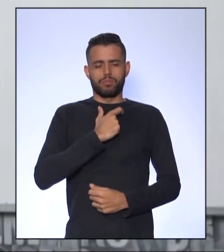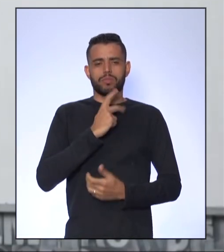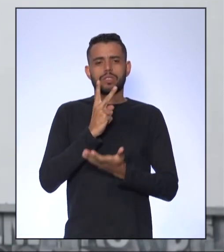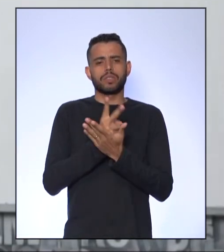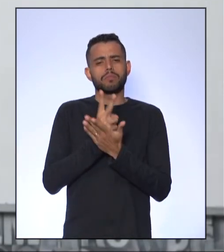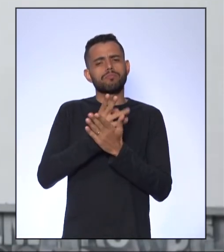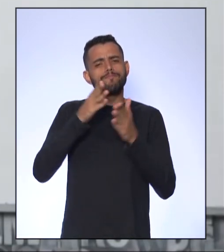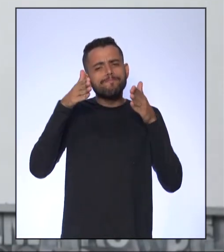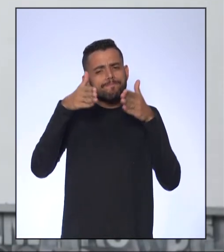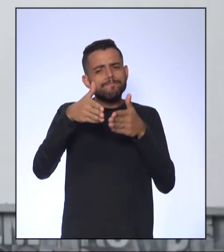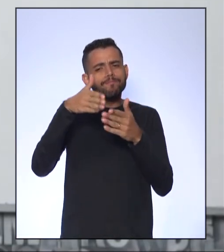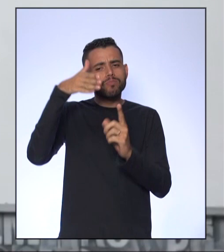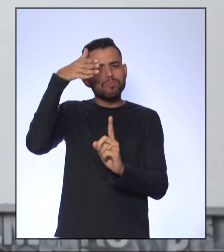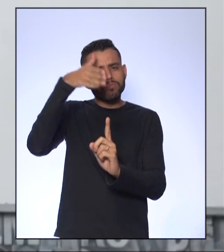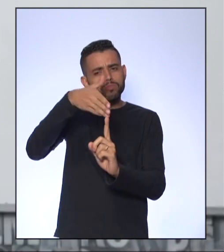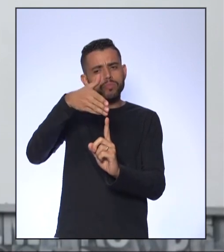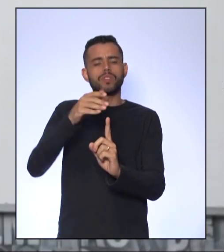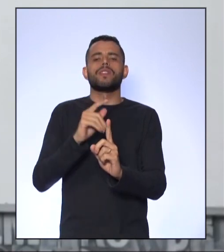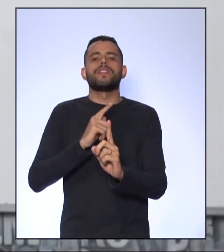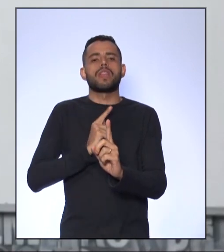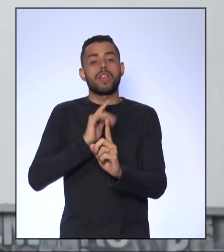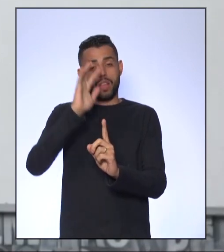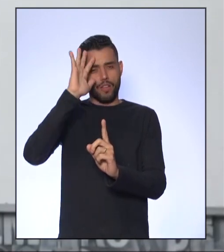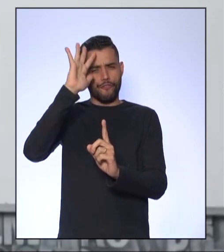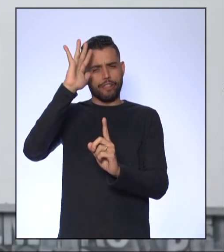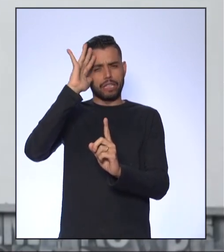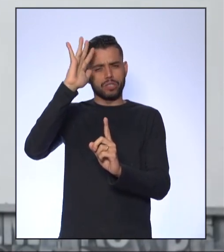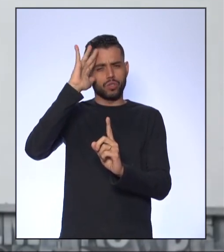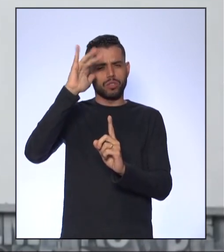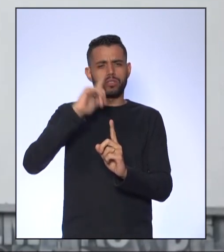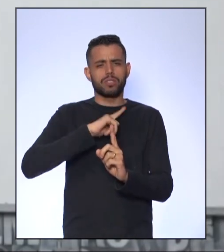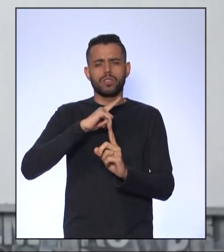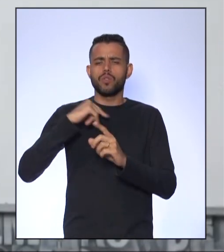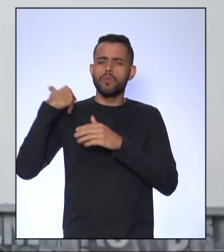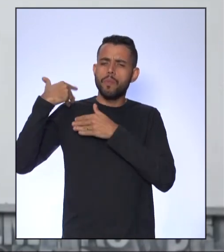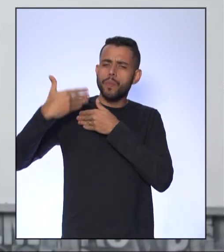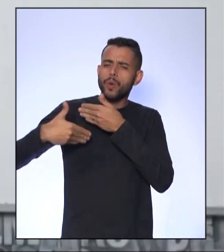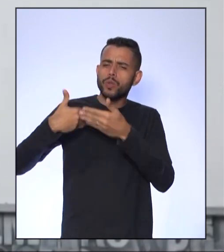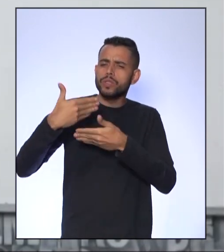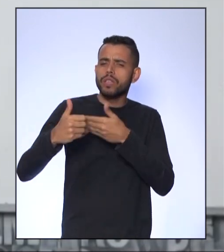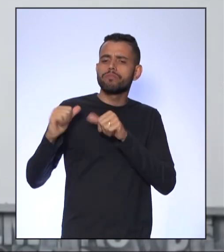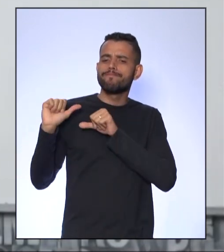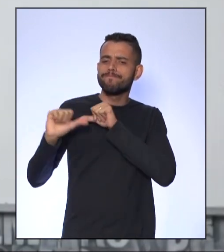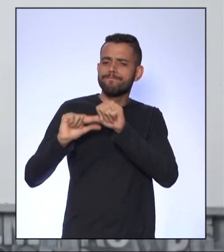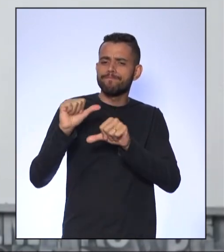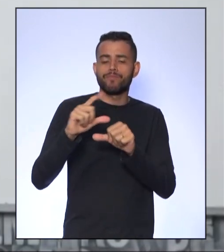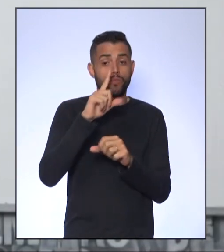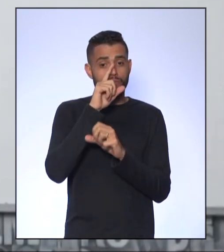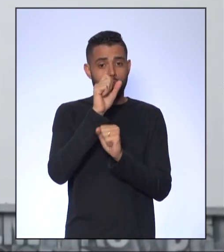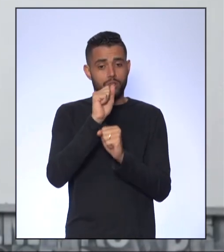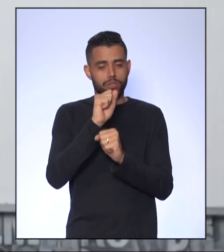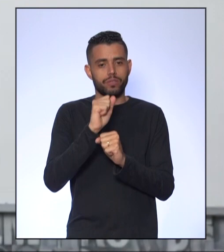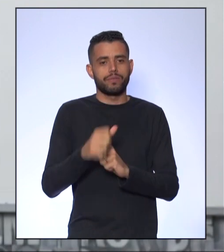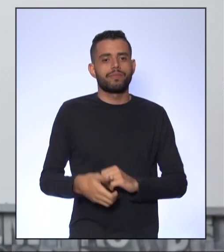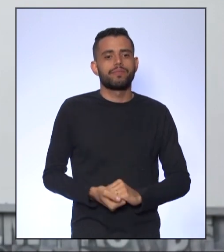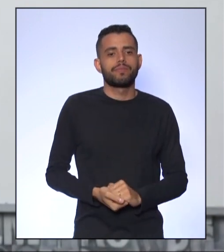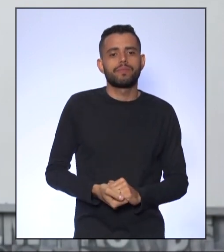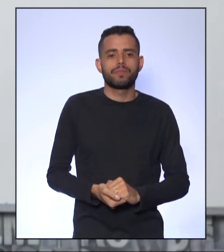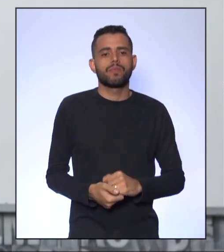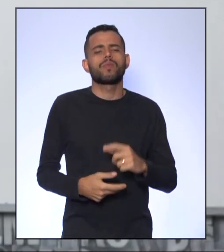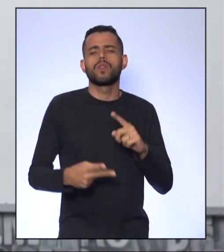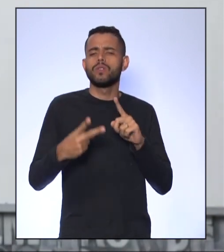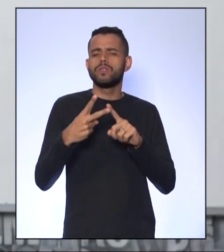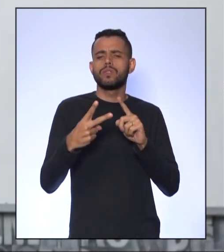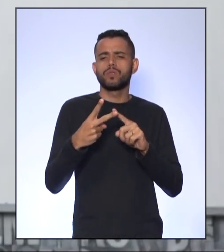trazer grandes reflexões, vai trazer para a gente um processo de transição bem forte. Segundo elemento,